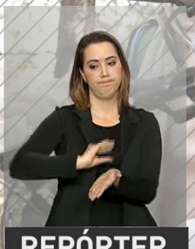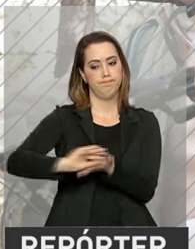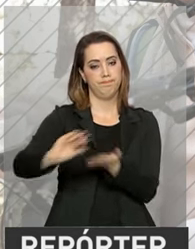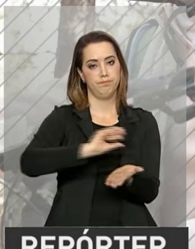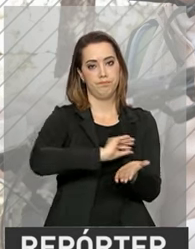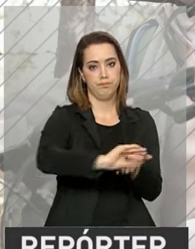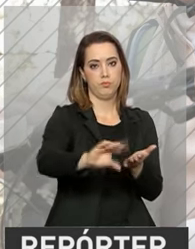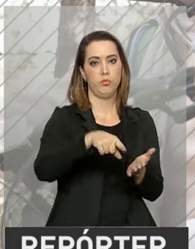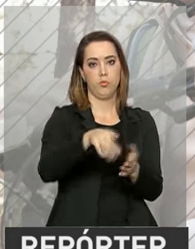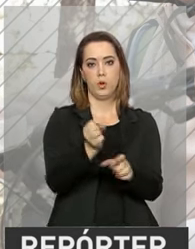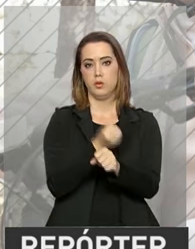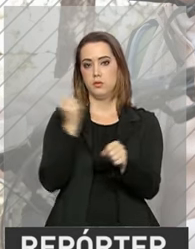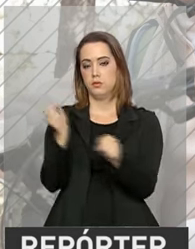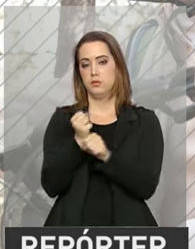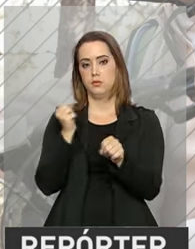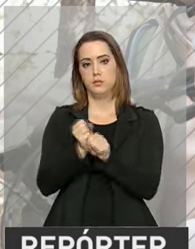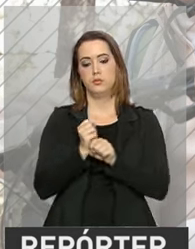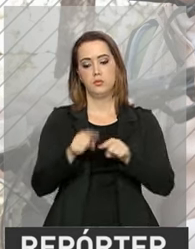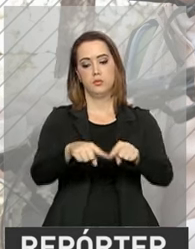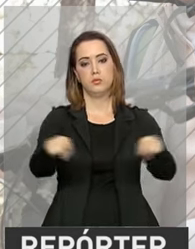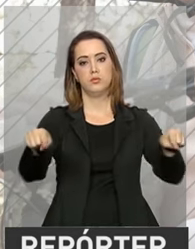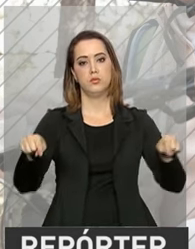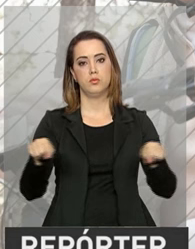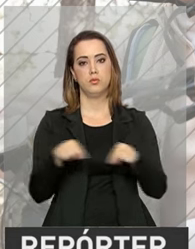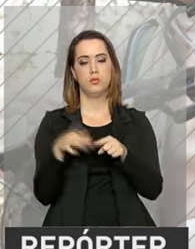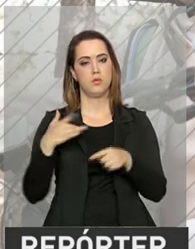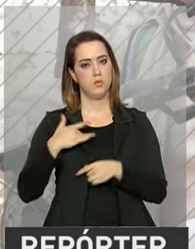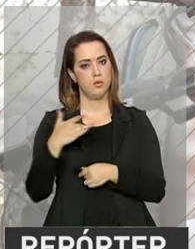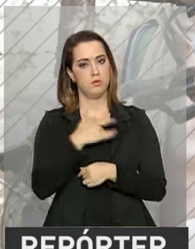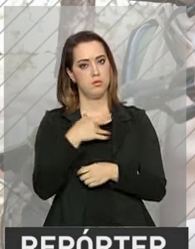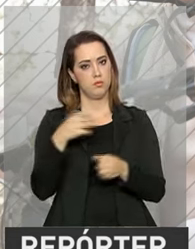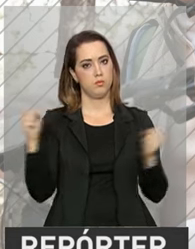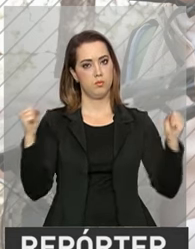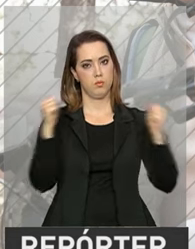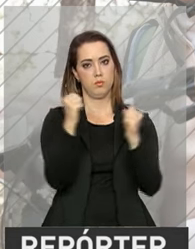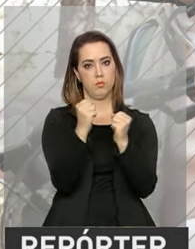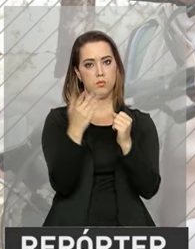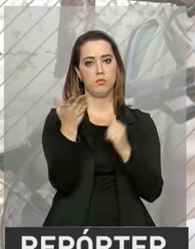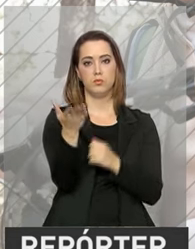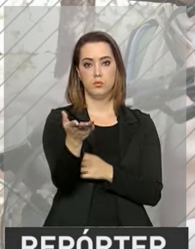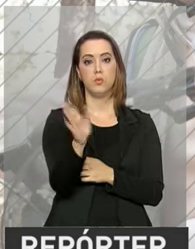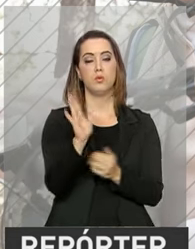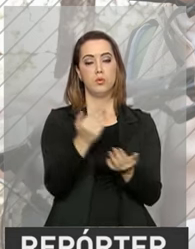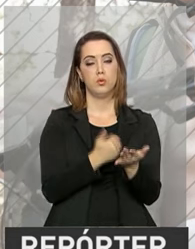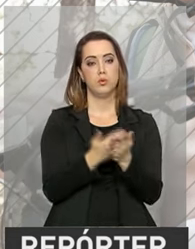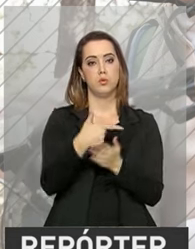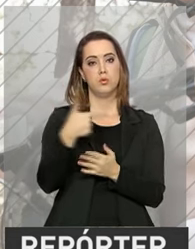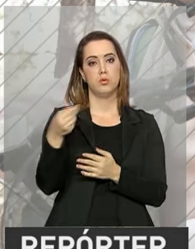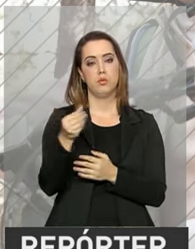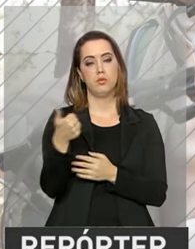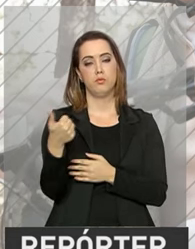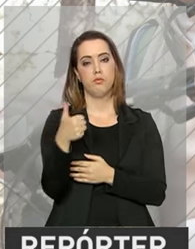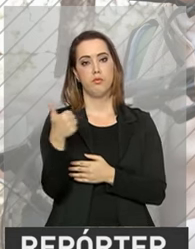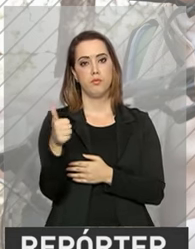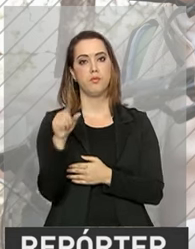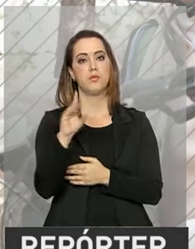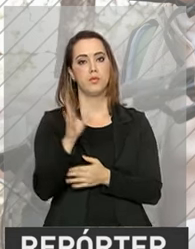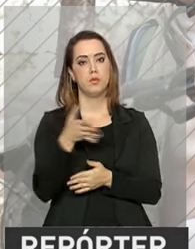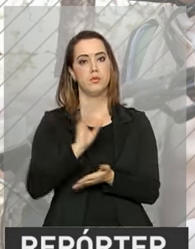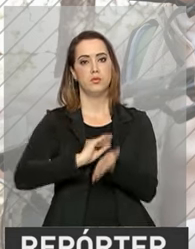R$1.700.000 para a construção de polos do programa em 20 estados. Desde 2011, já foram investidos mais